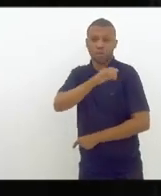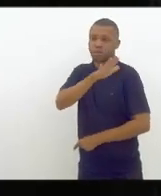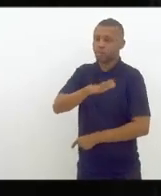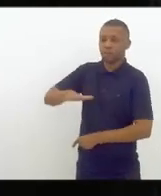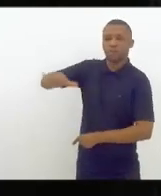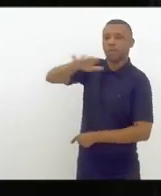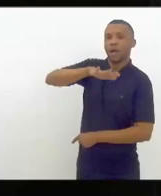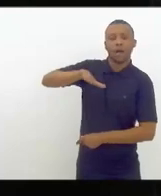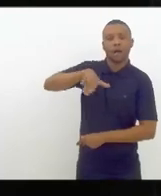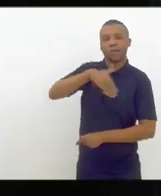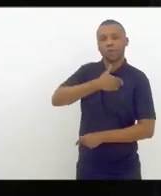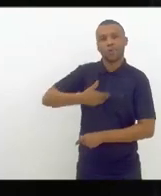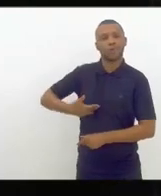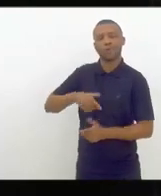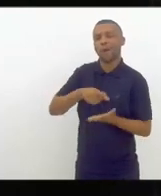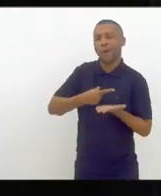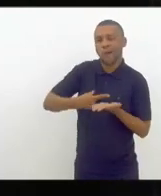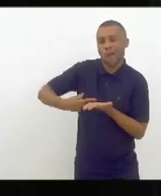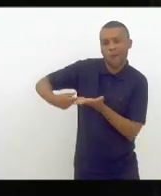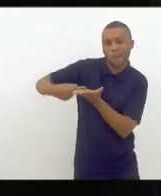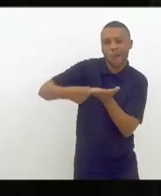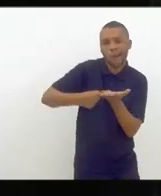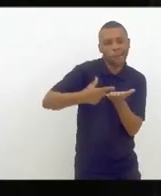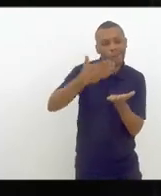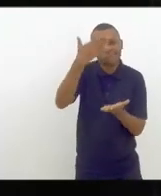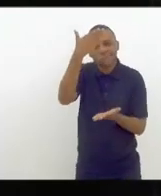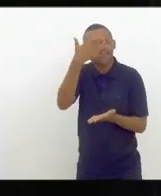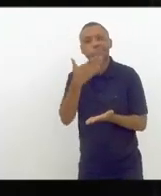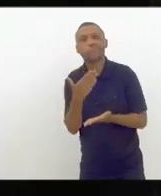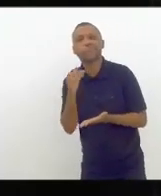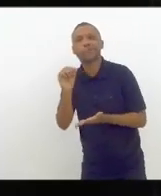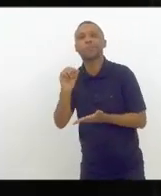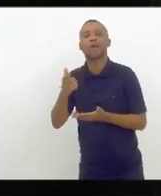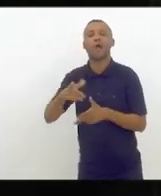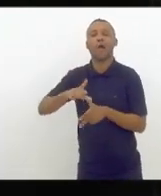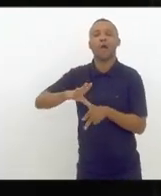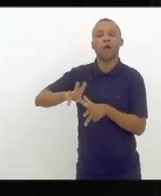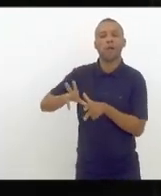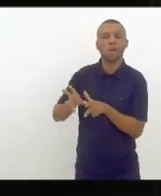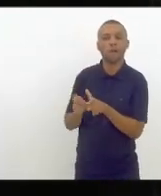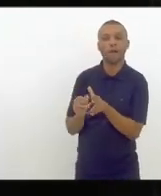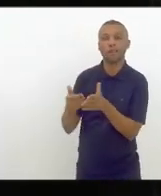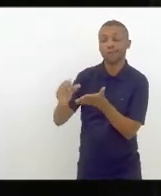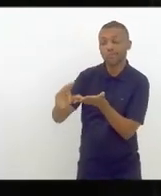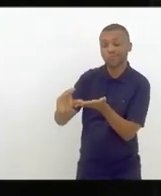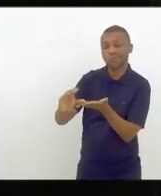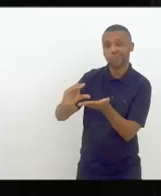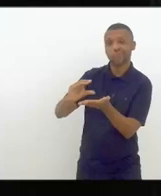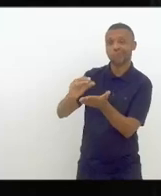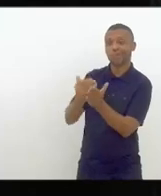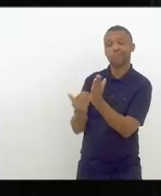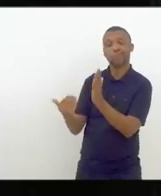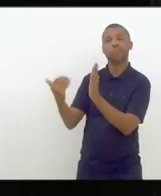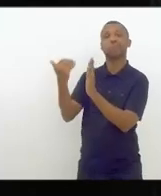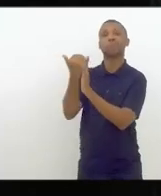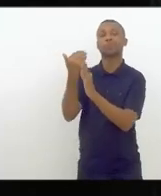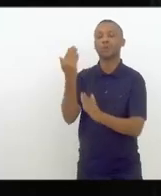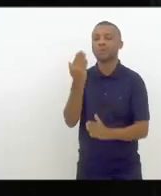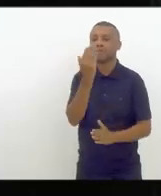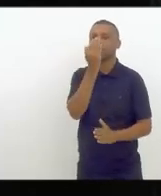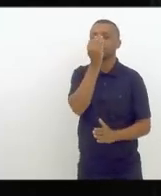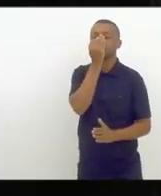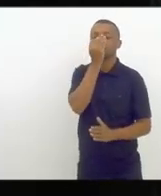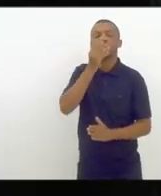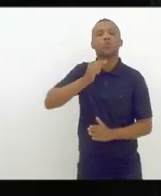governo envolvidos concretamente com o superfaturamento de respiradores que não